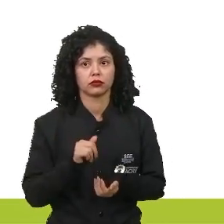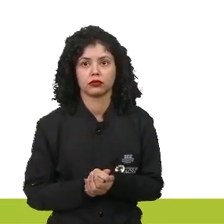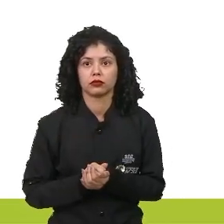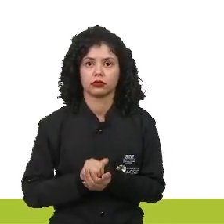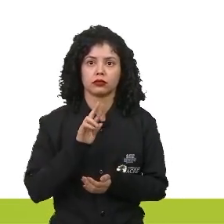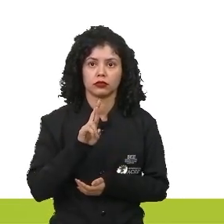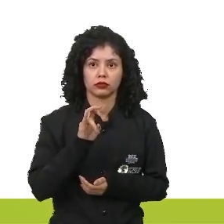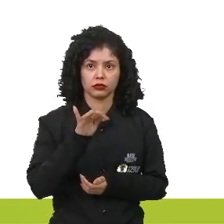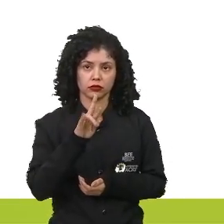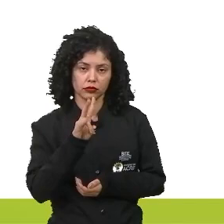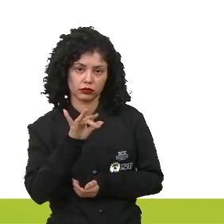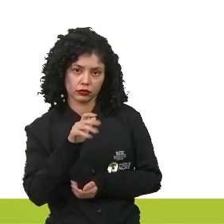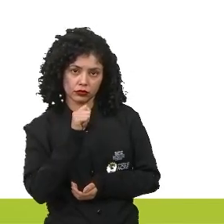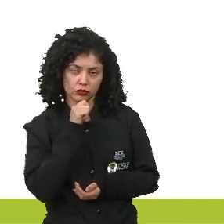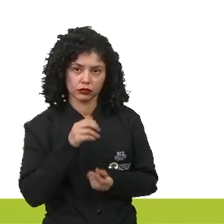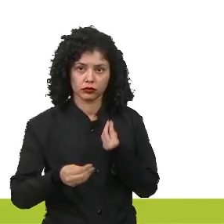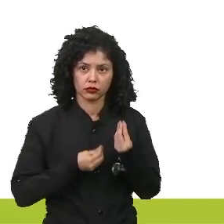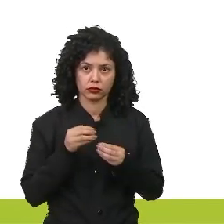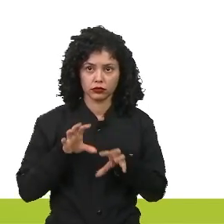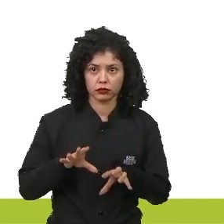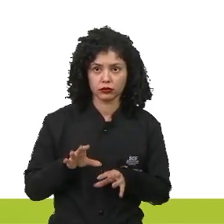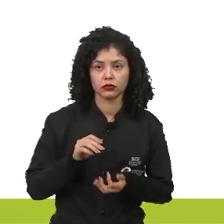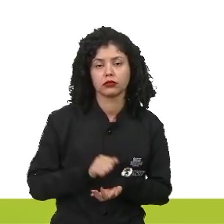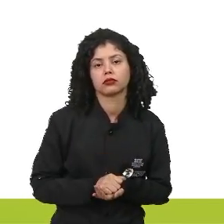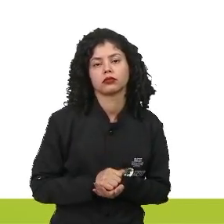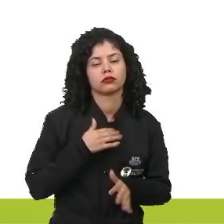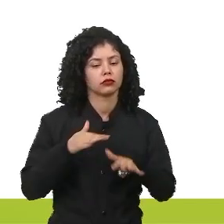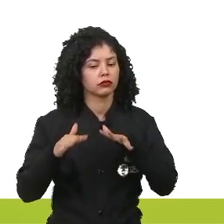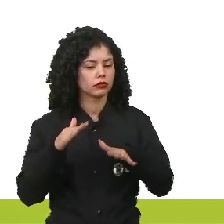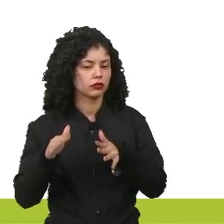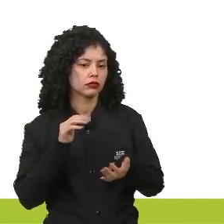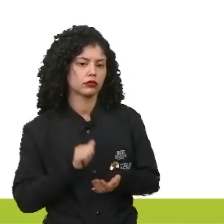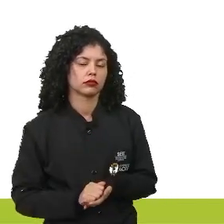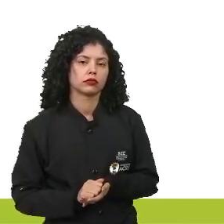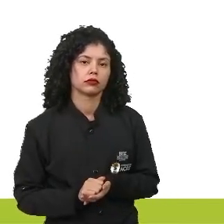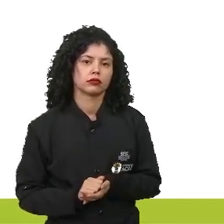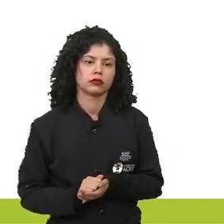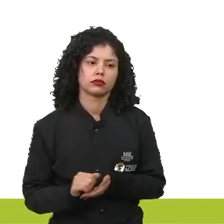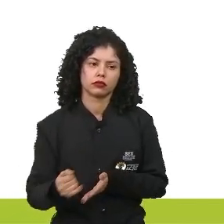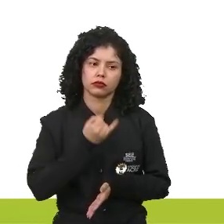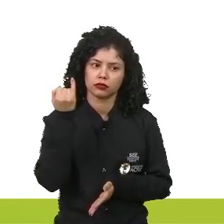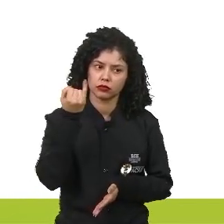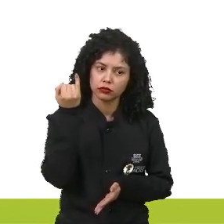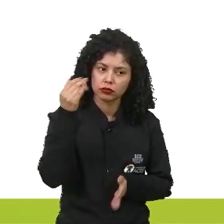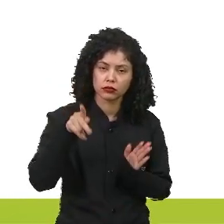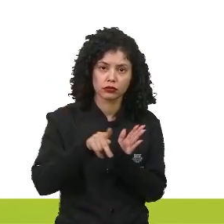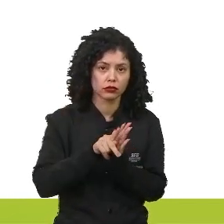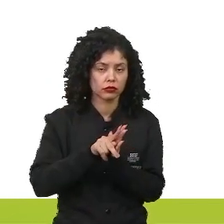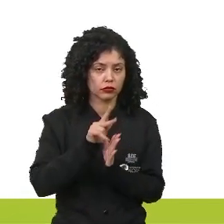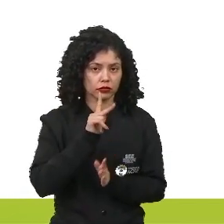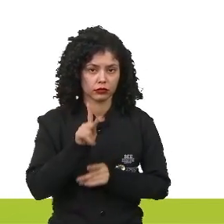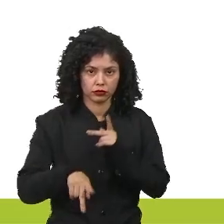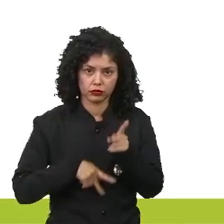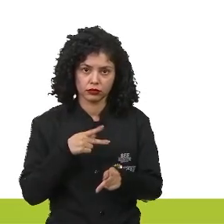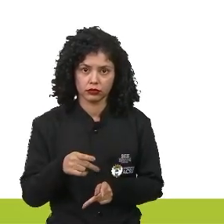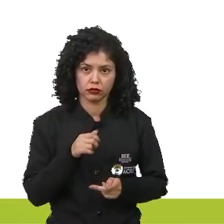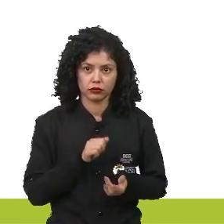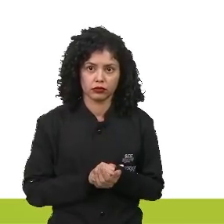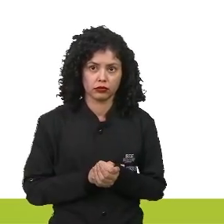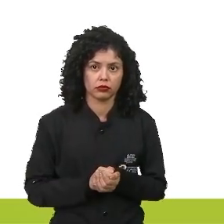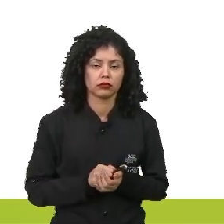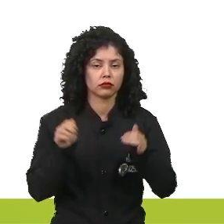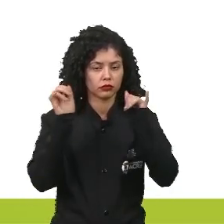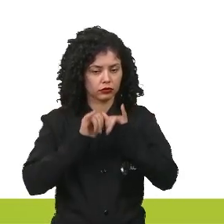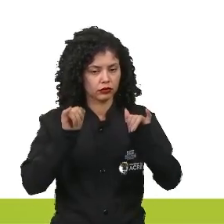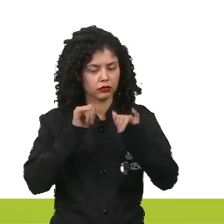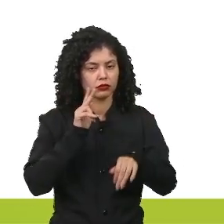Brasil, assim como foi o que foi a Inconfidência, que foram movimentos que partiram de grupos específicos da população. Não era um clamor